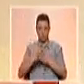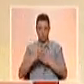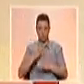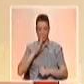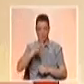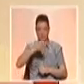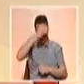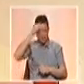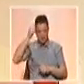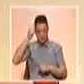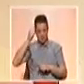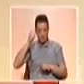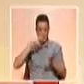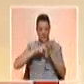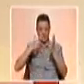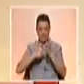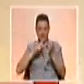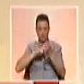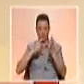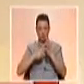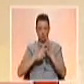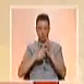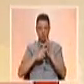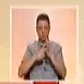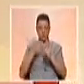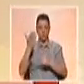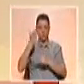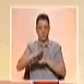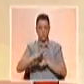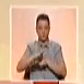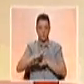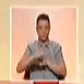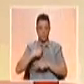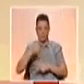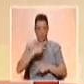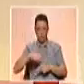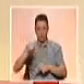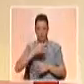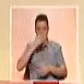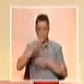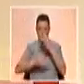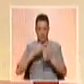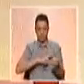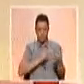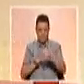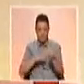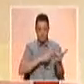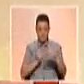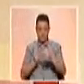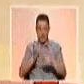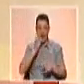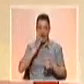bocadinho esqueci-me que em relação à tecnologia, por exemplo, quando nós estávamos a falar de irrigação, também há